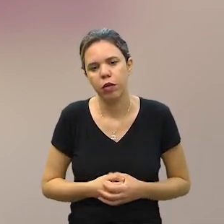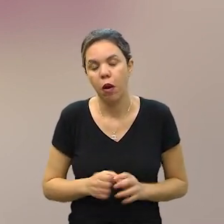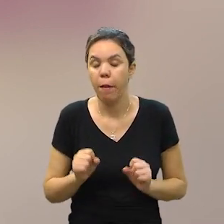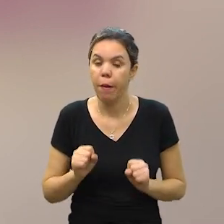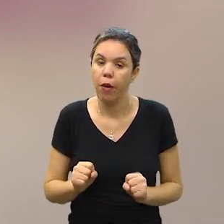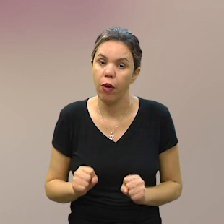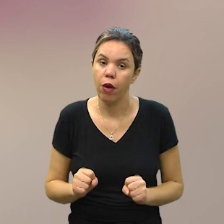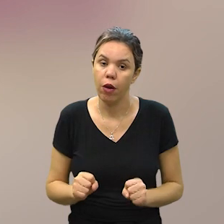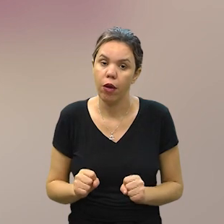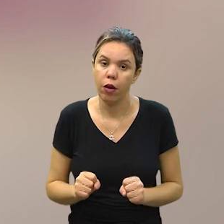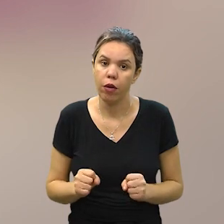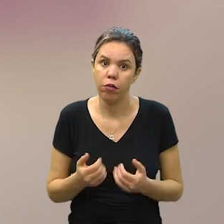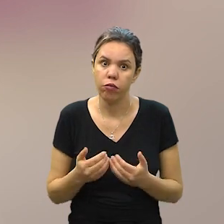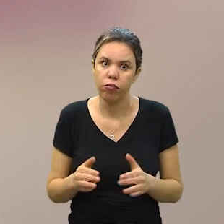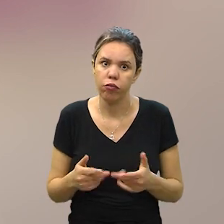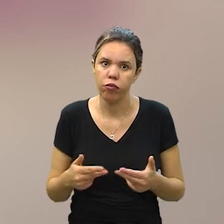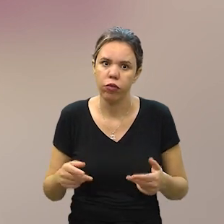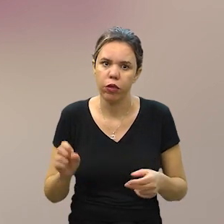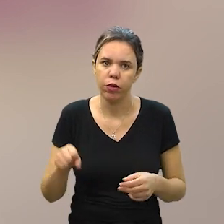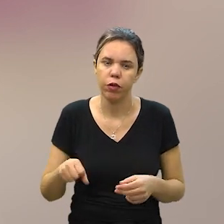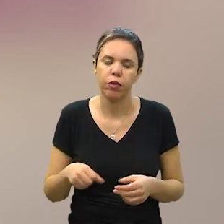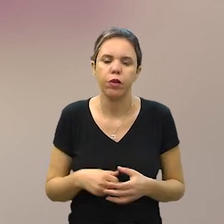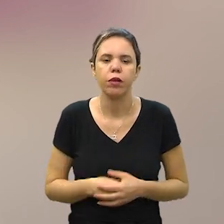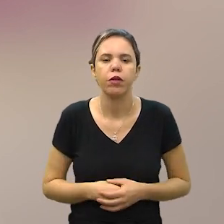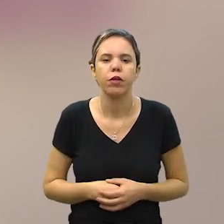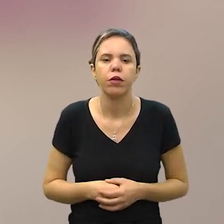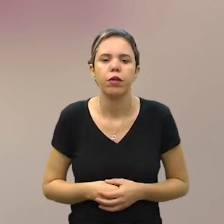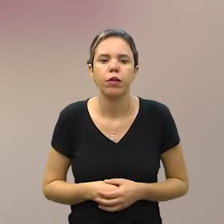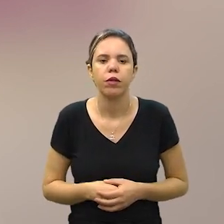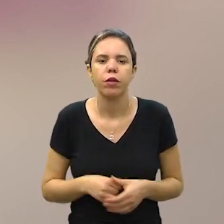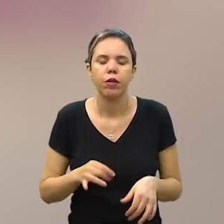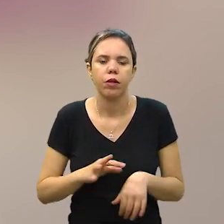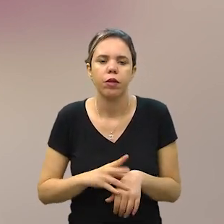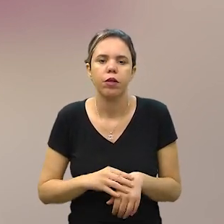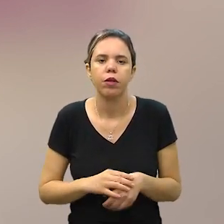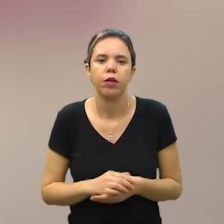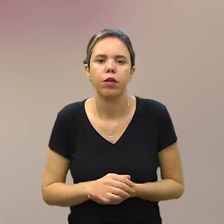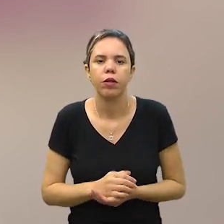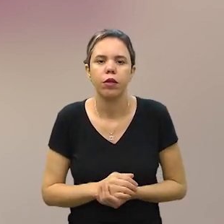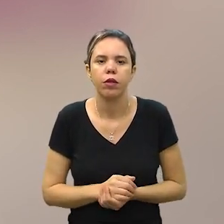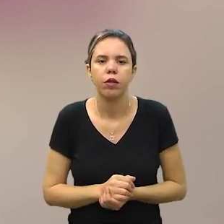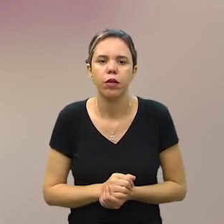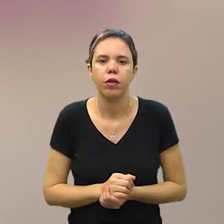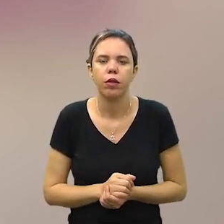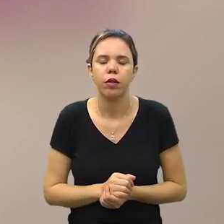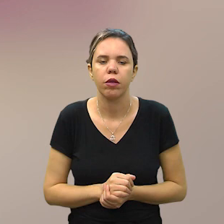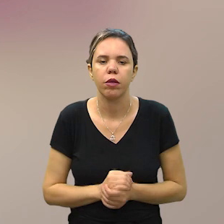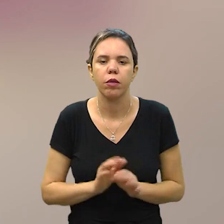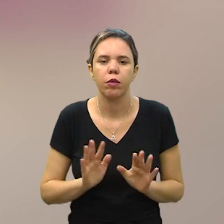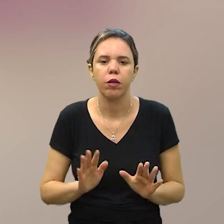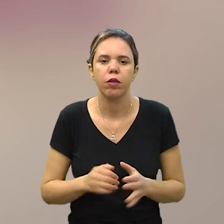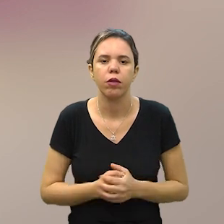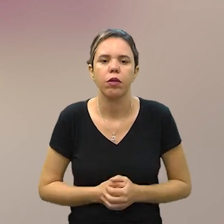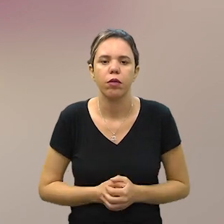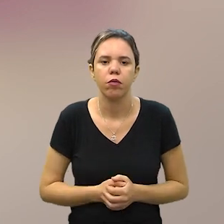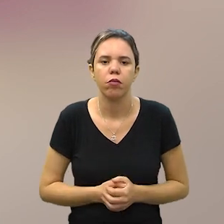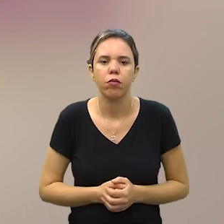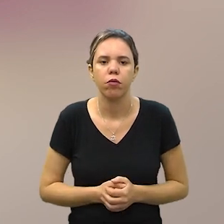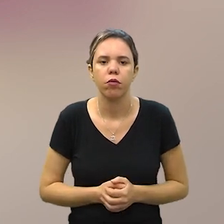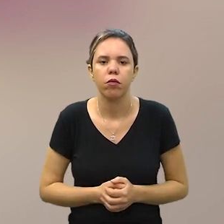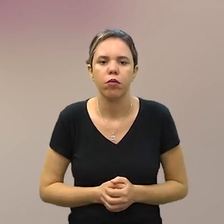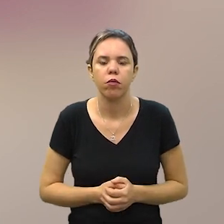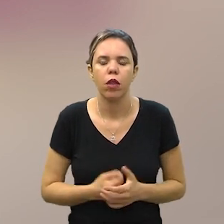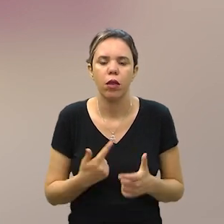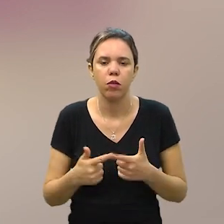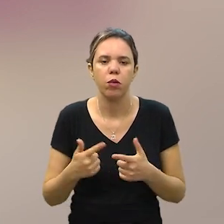né, possam desencadear, sim, essa doença, né? Mas